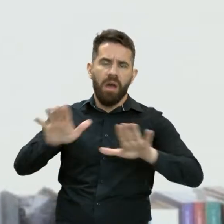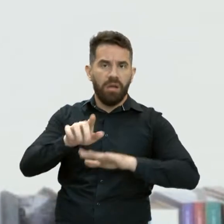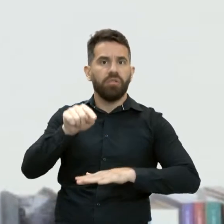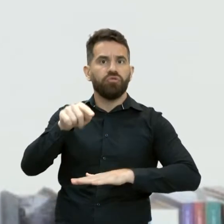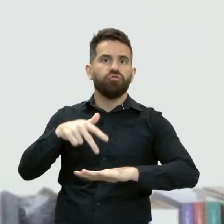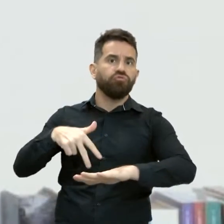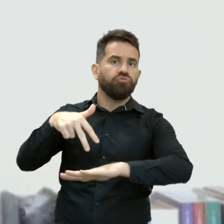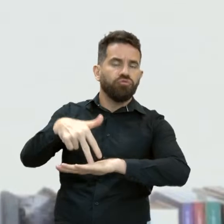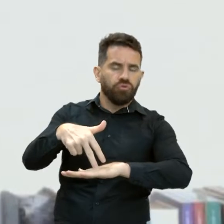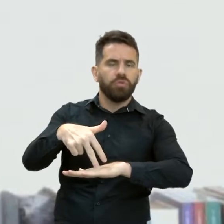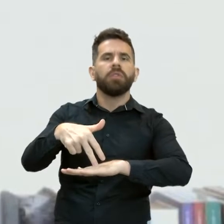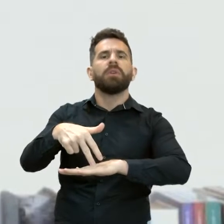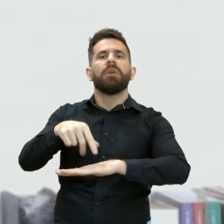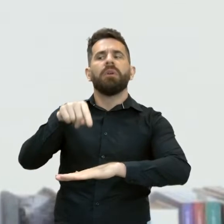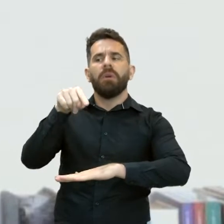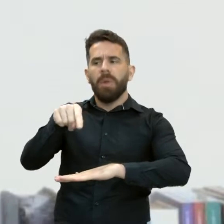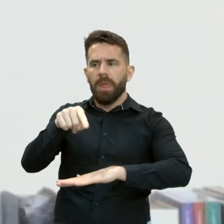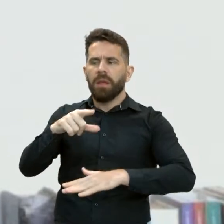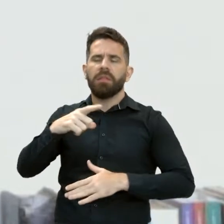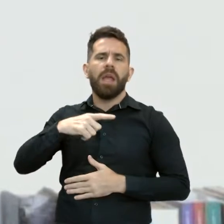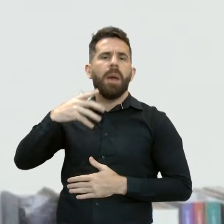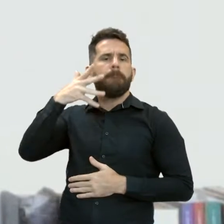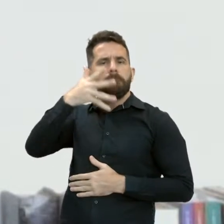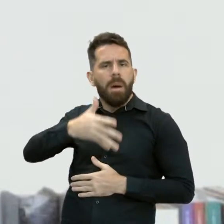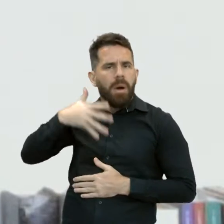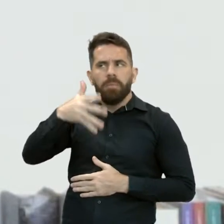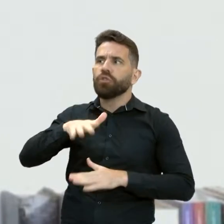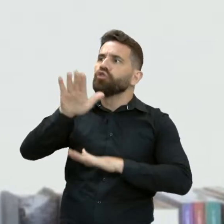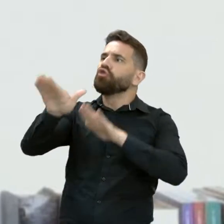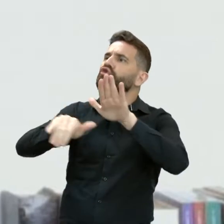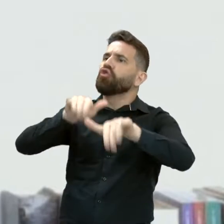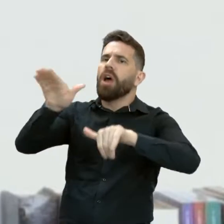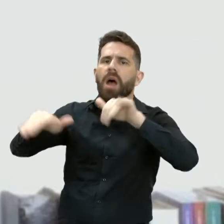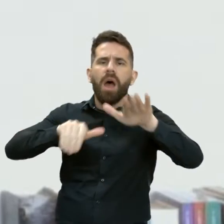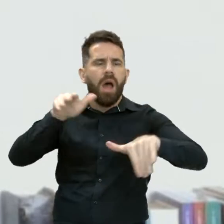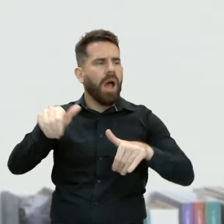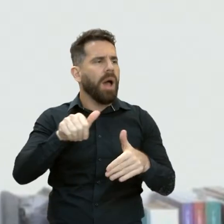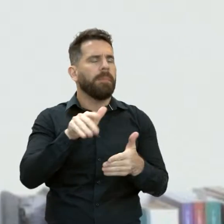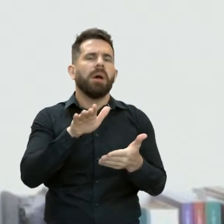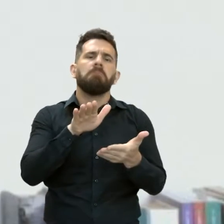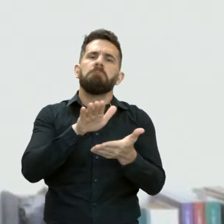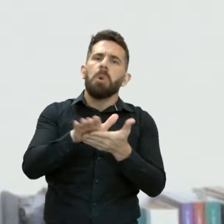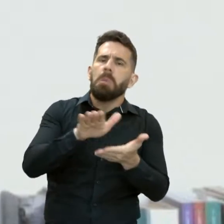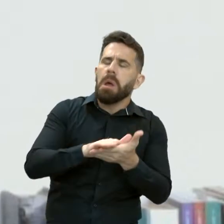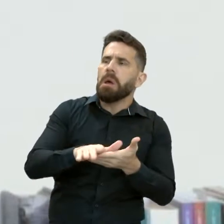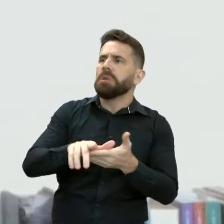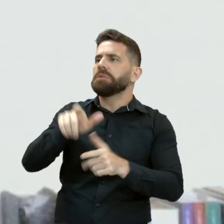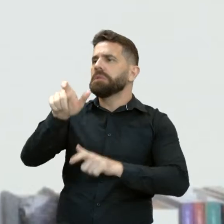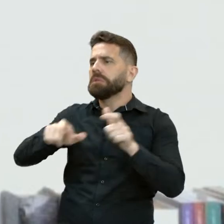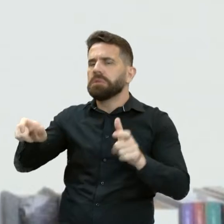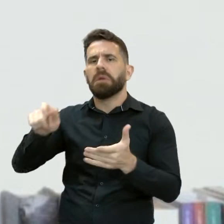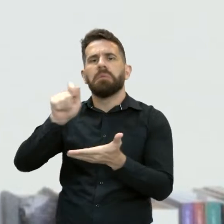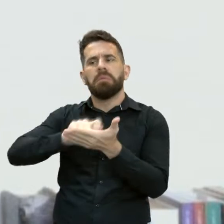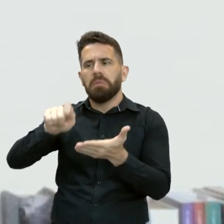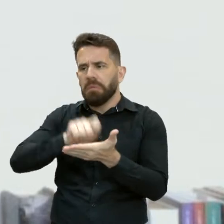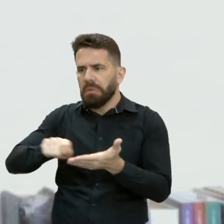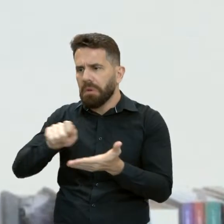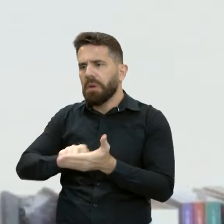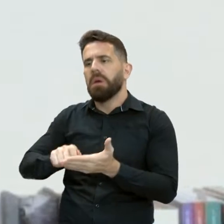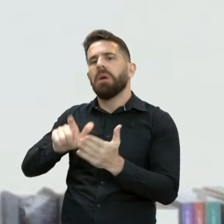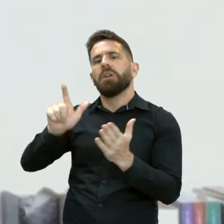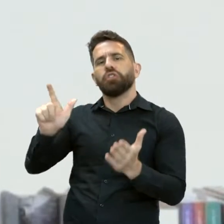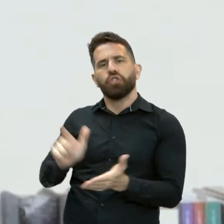organizavam ali, as redatoras, diretoras do jornal A Rosa organizavam um sarau. E nesse